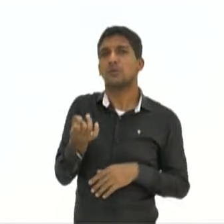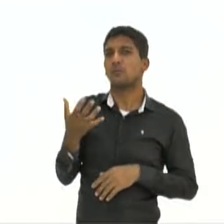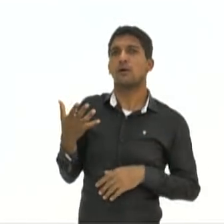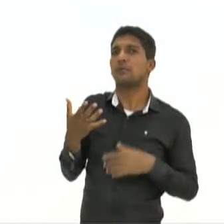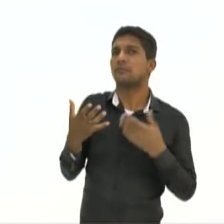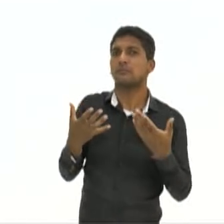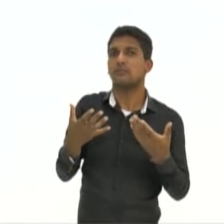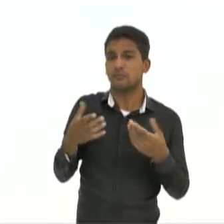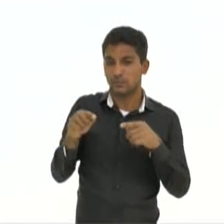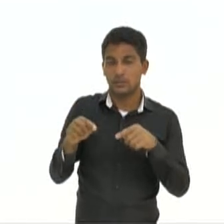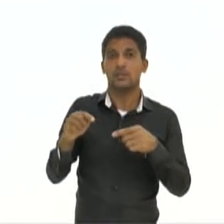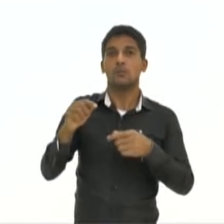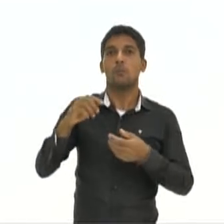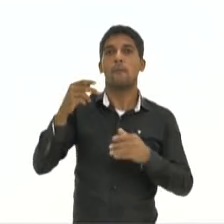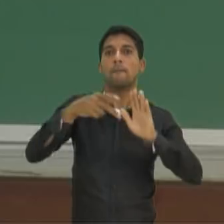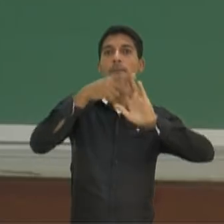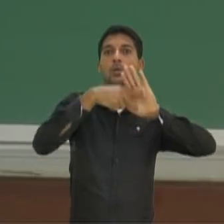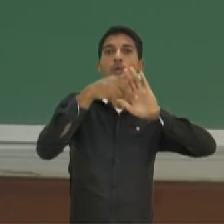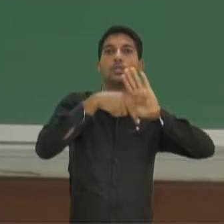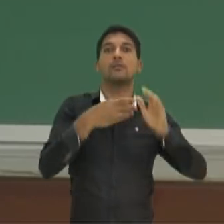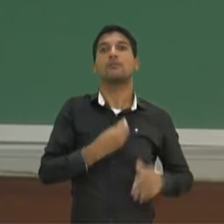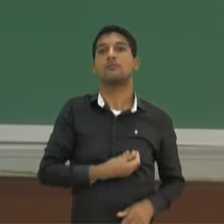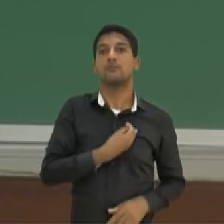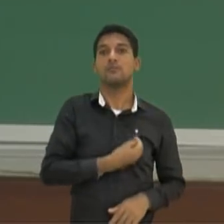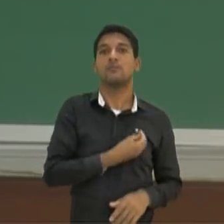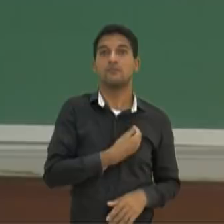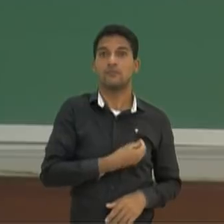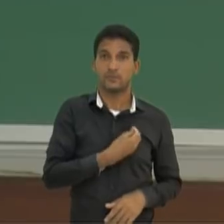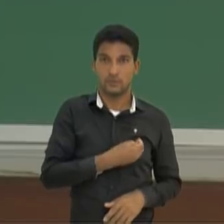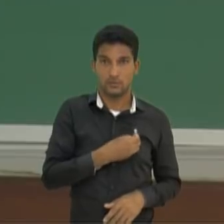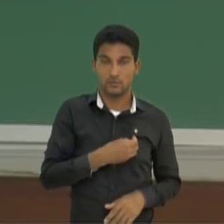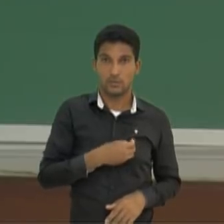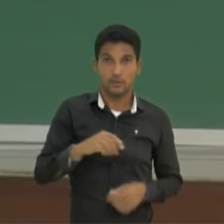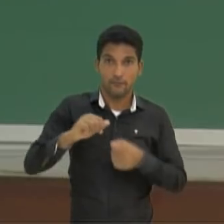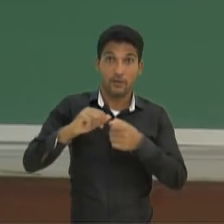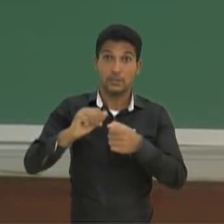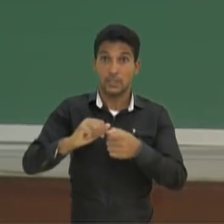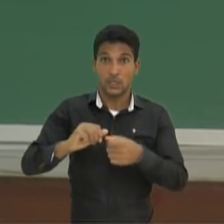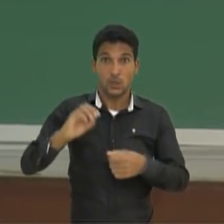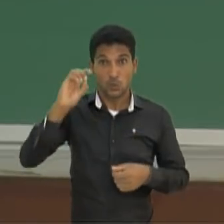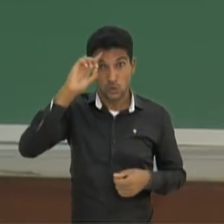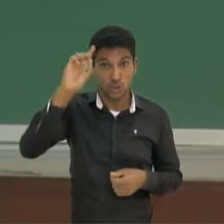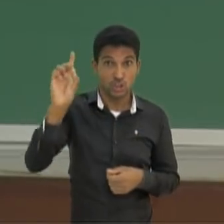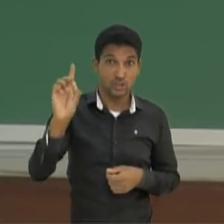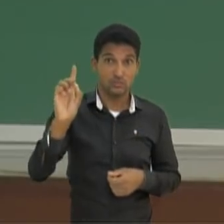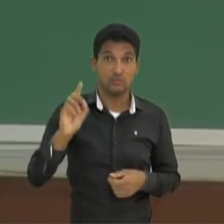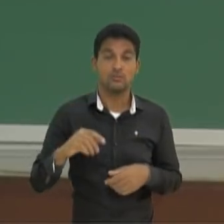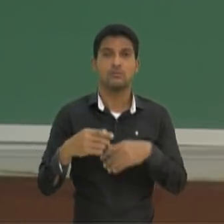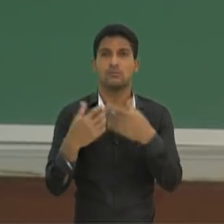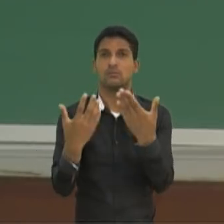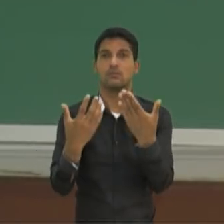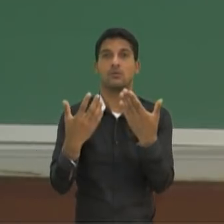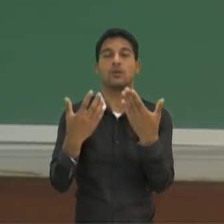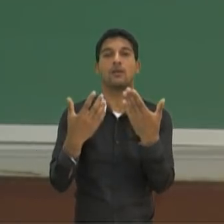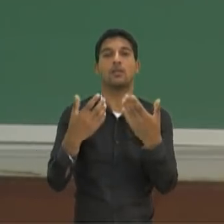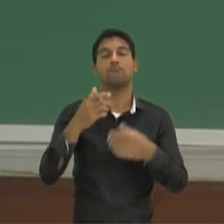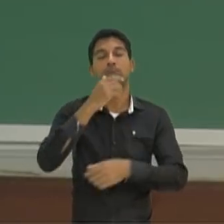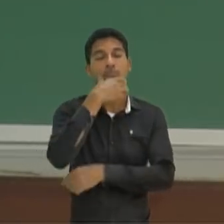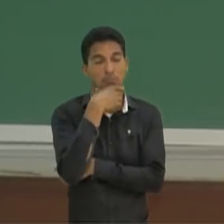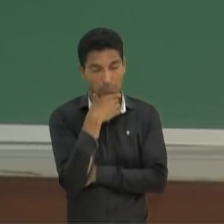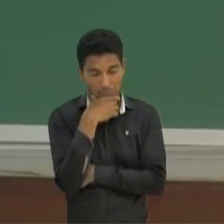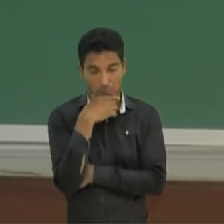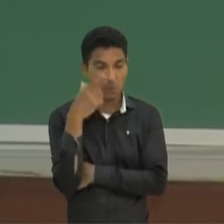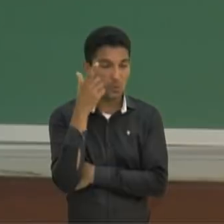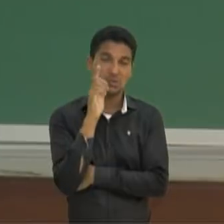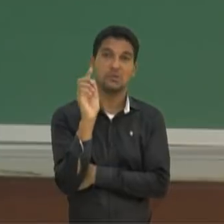realizar naquele dia. Ou seja, não há ambição nenhuma se ele está dizendo que não consegue nem pensar em uma atividade para o dia dele, né? Então, se não